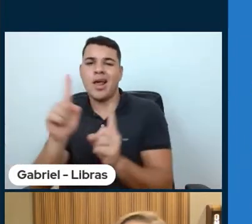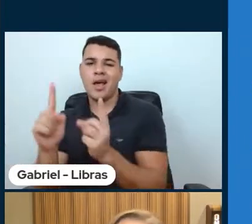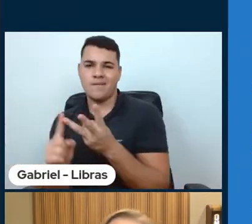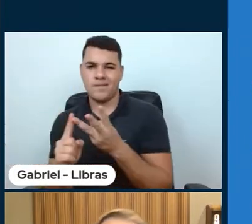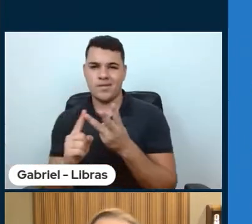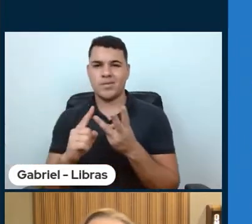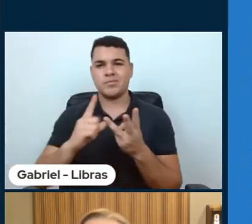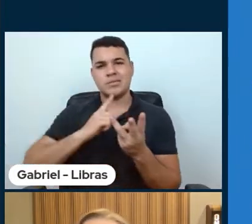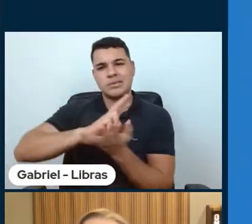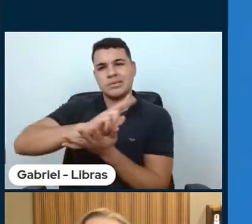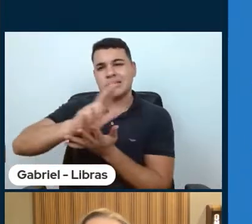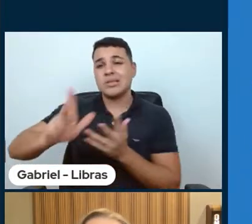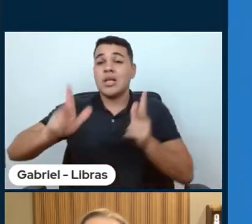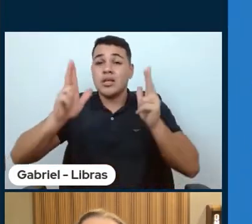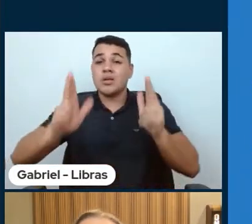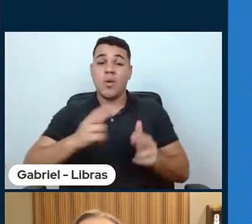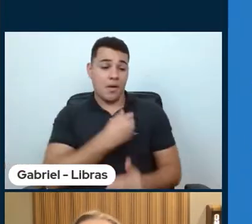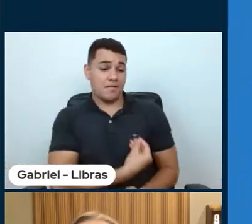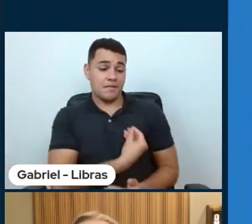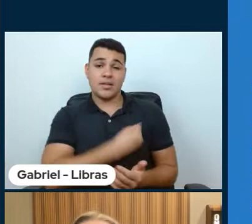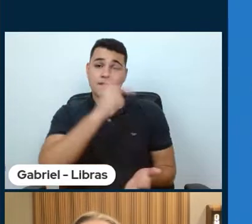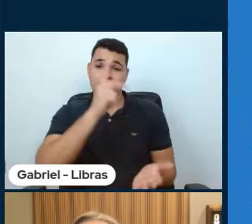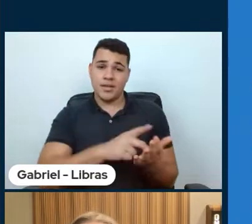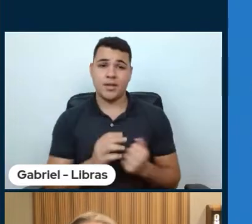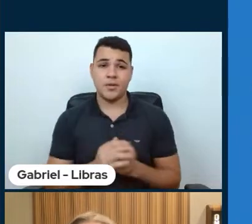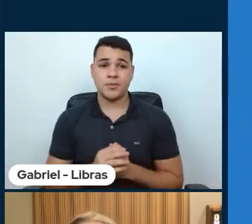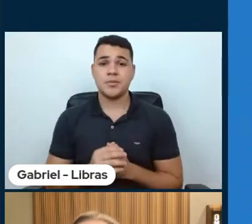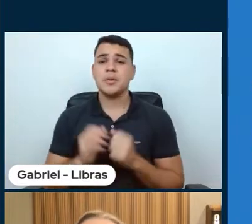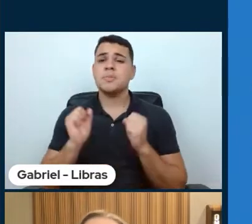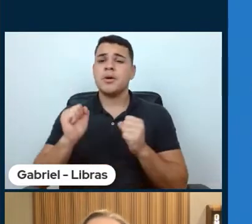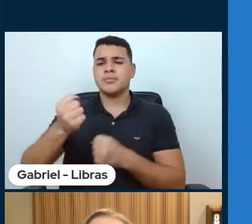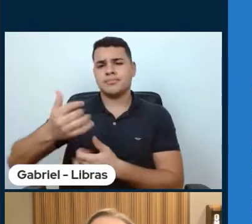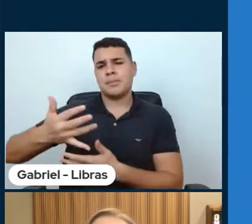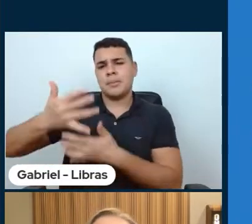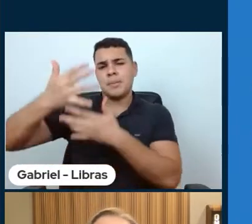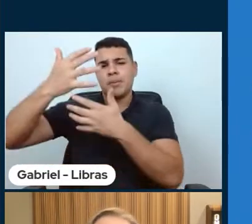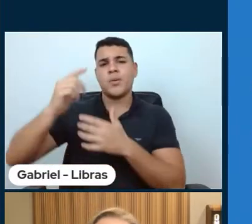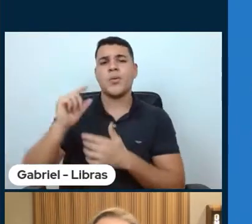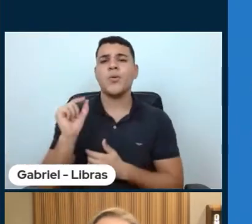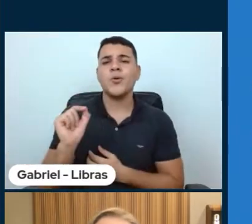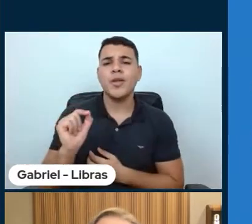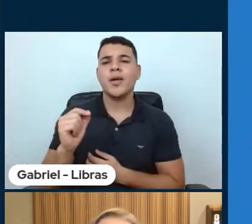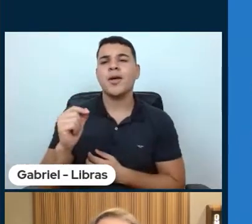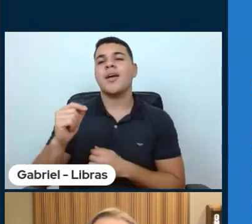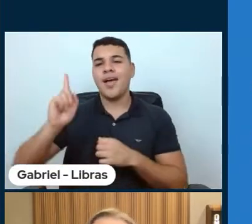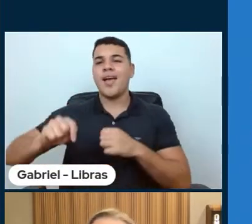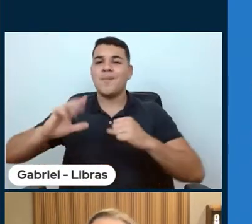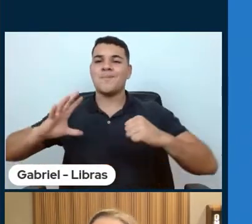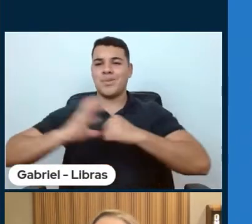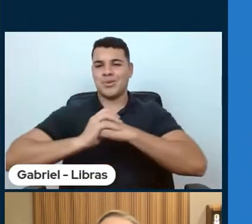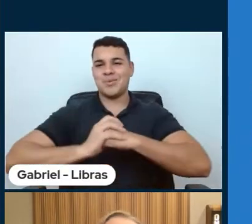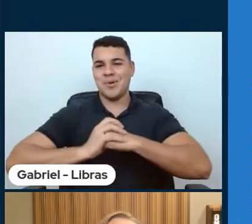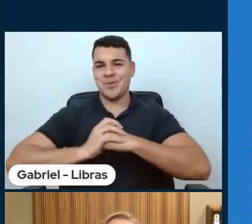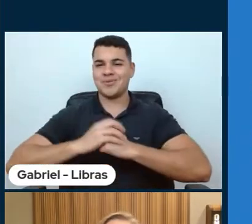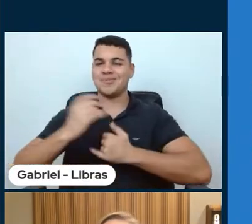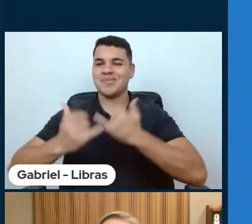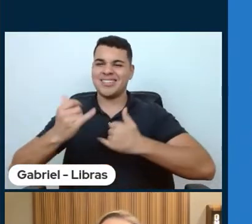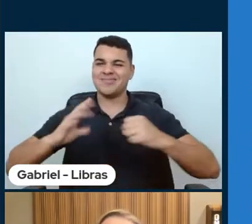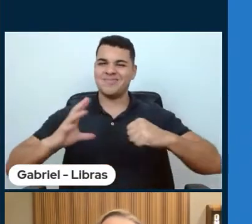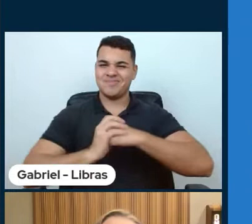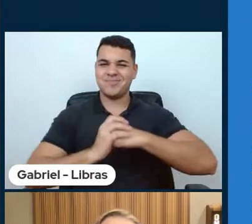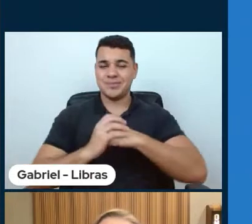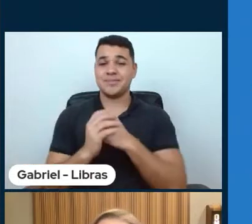Pokémon go todo mundo conhece na outra ponta do espectro temos a realidade virtual onde o usuário fica totalmente